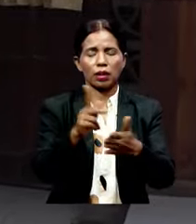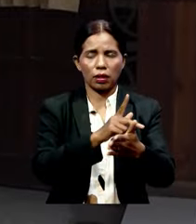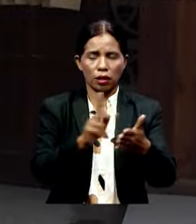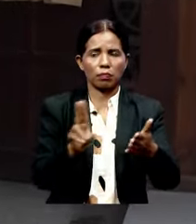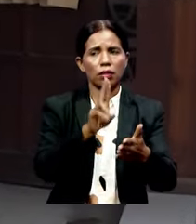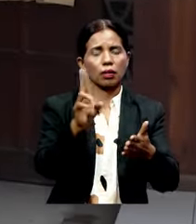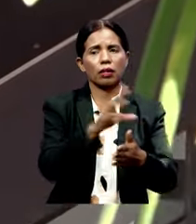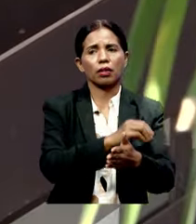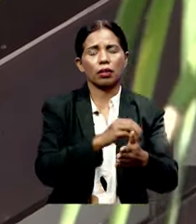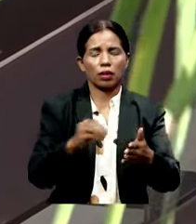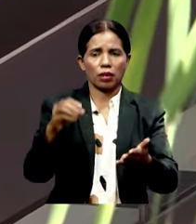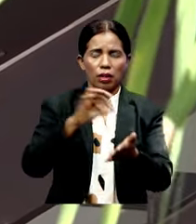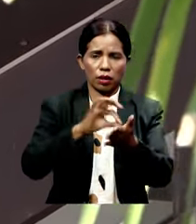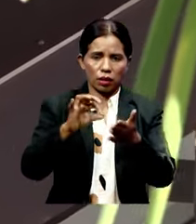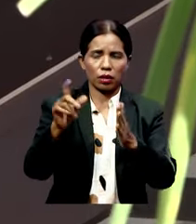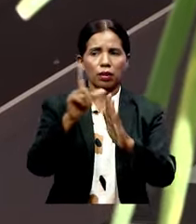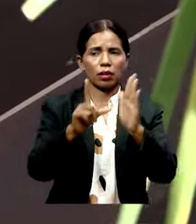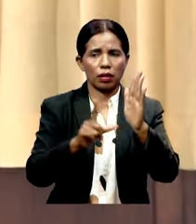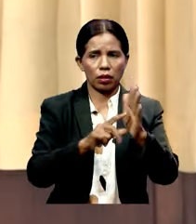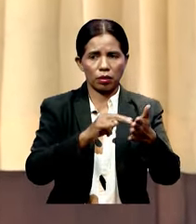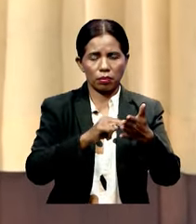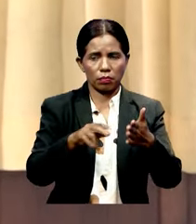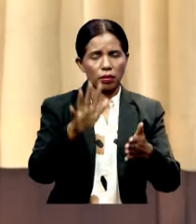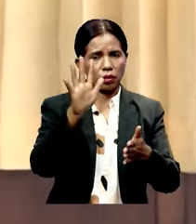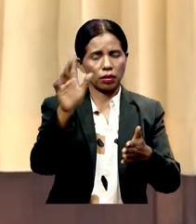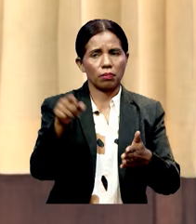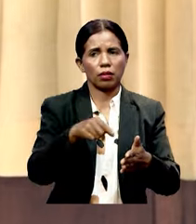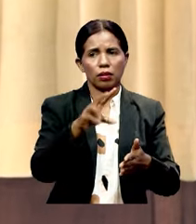branca, neve previsto e a lei número Lima barra de